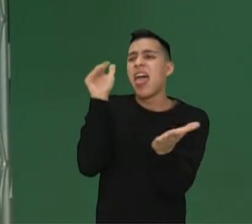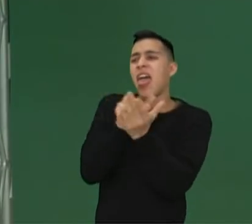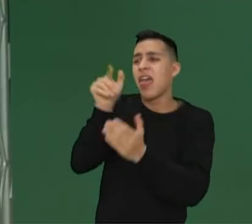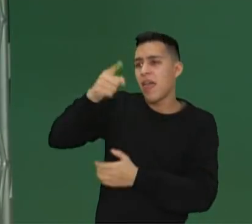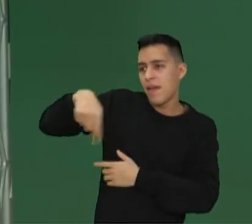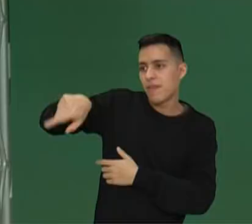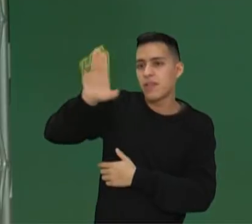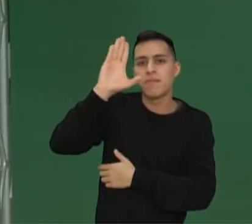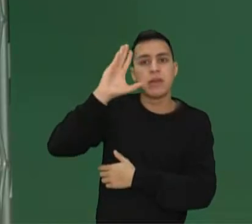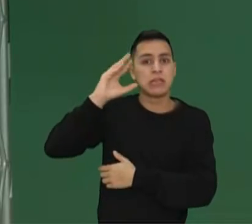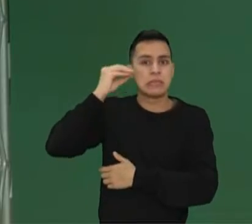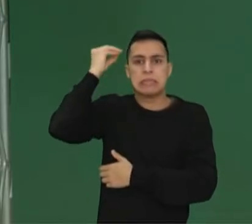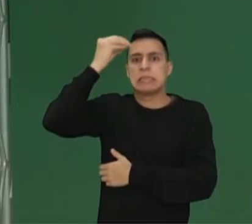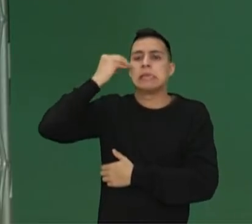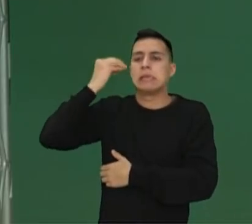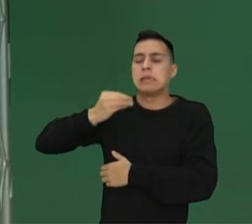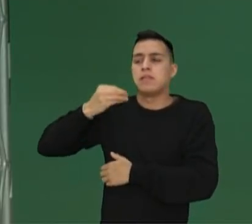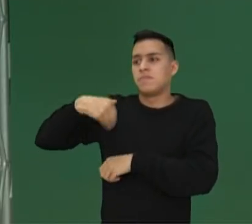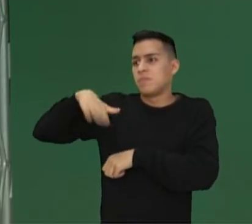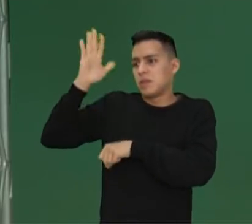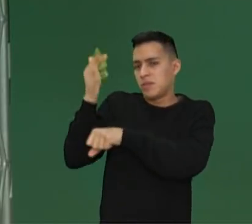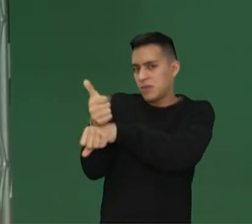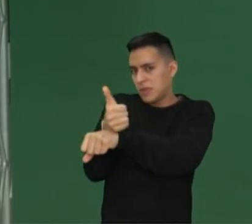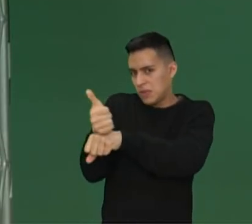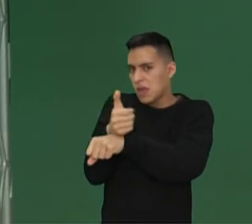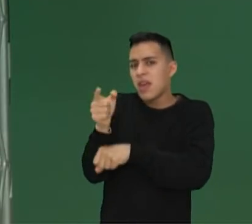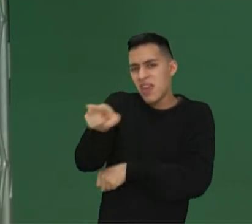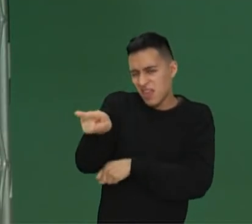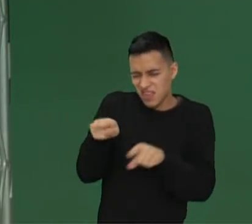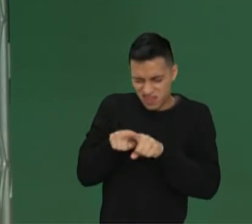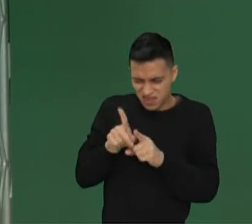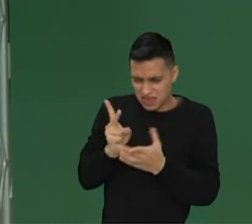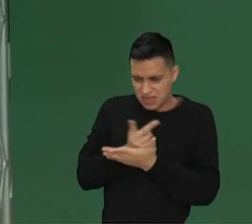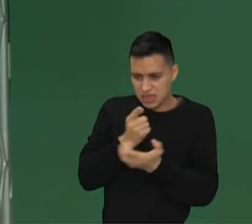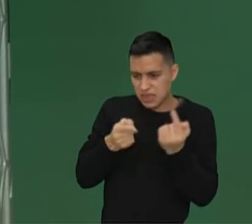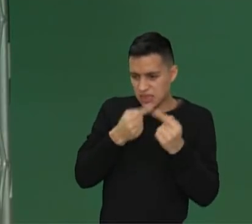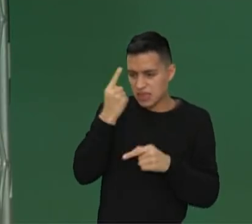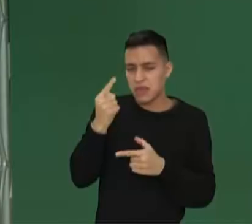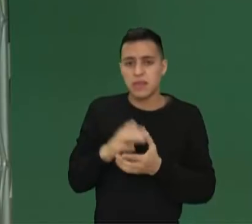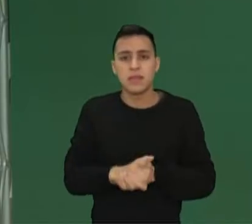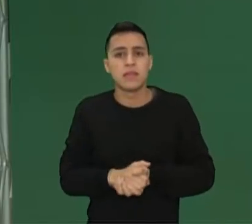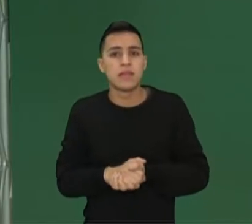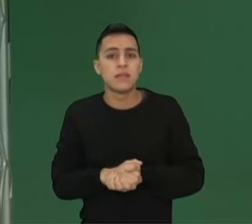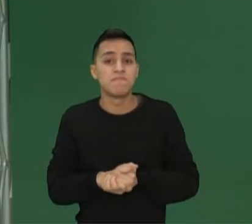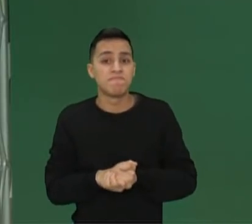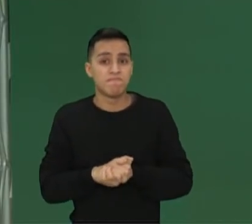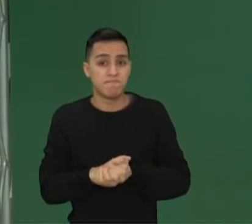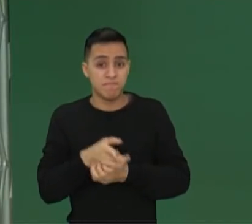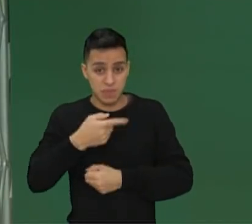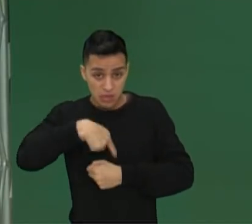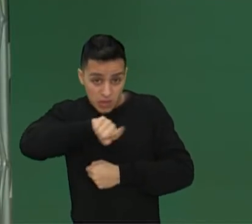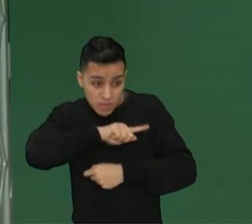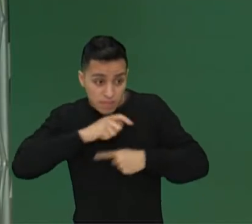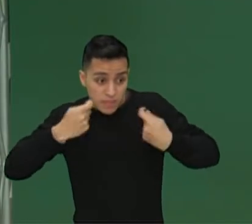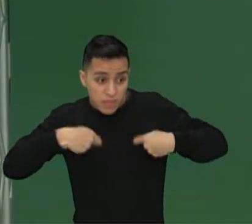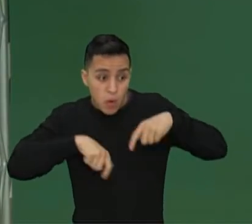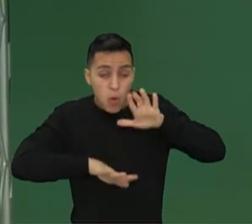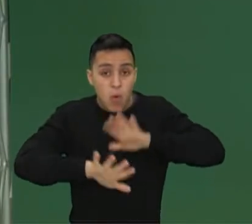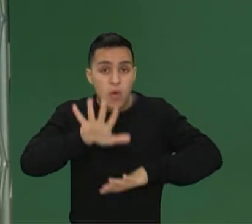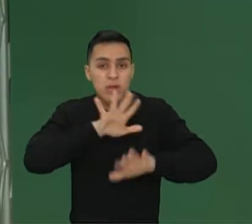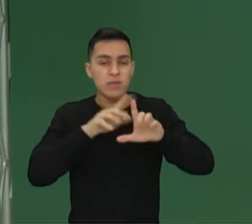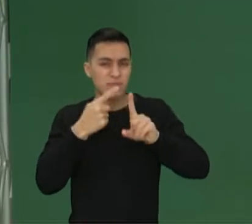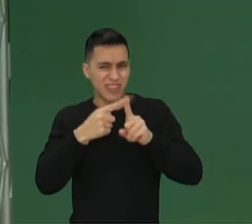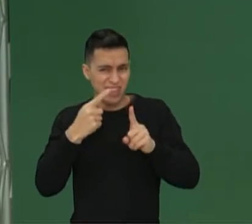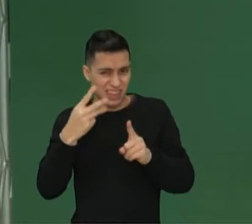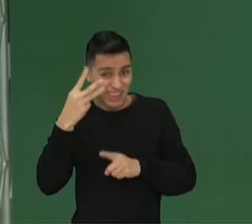com mais destreza para jogar, eles cometem erros, claro, mas a gente tem que cuidar, por quê? Porque